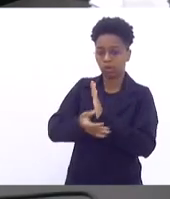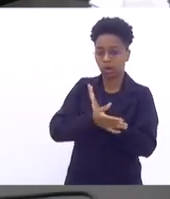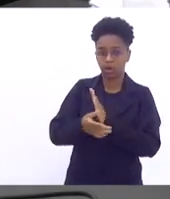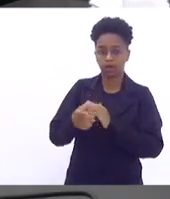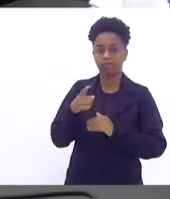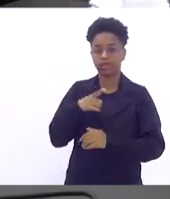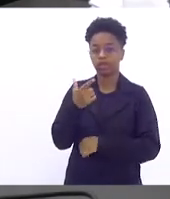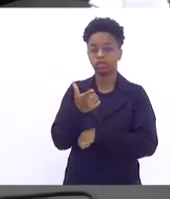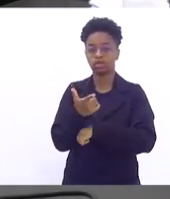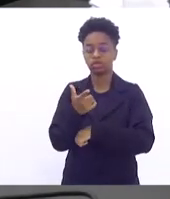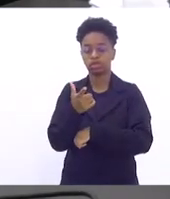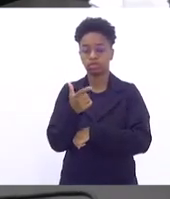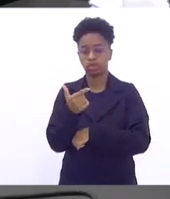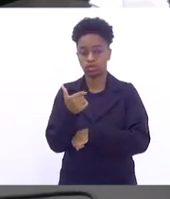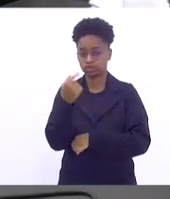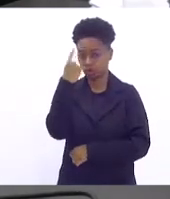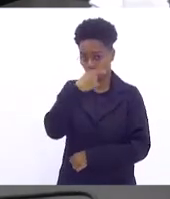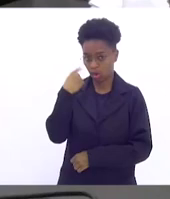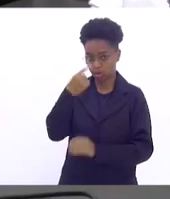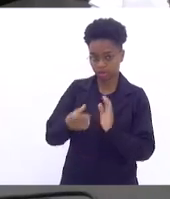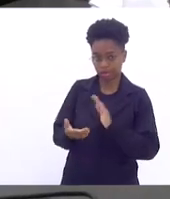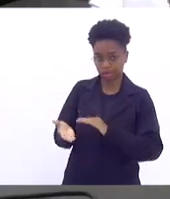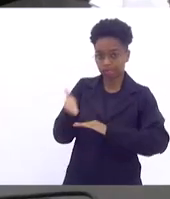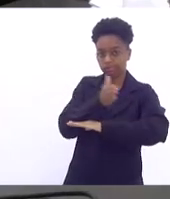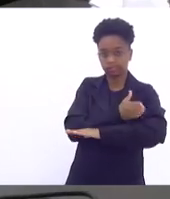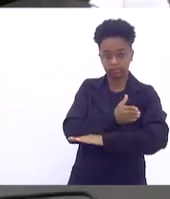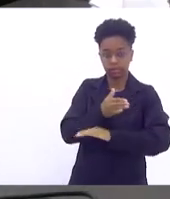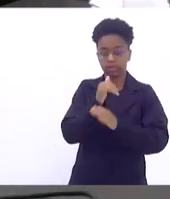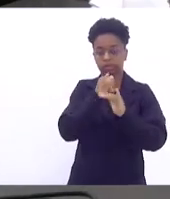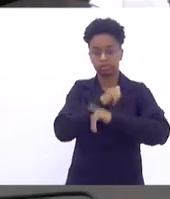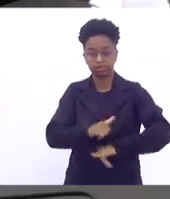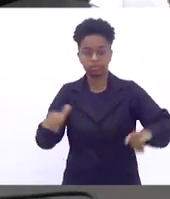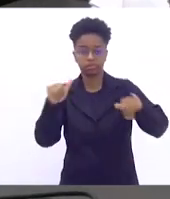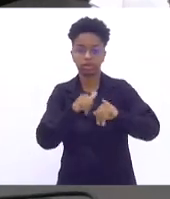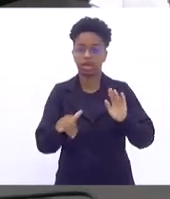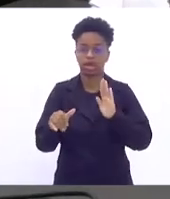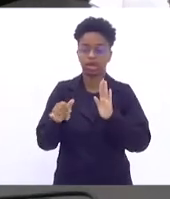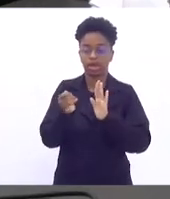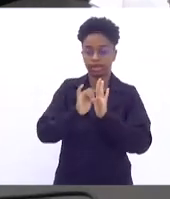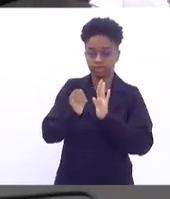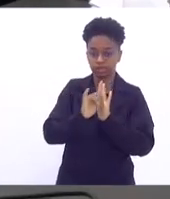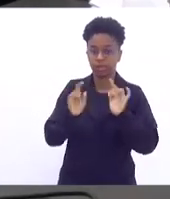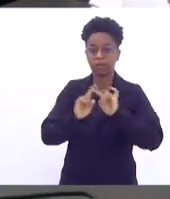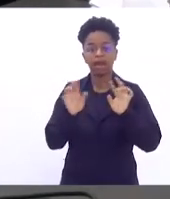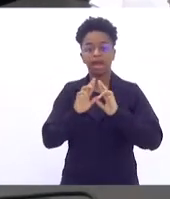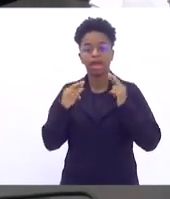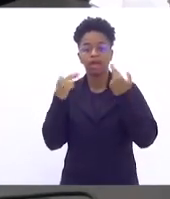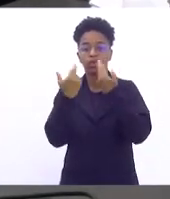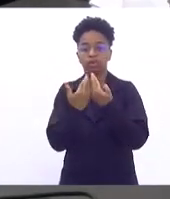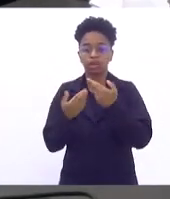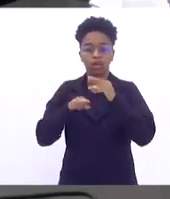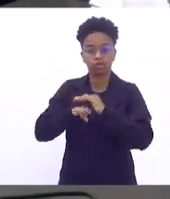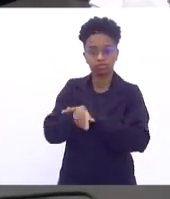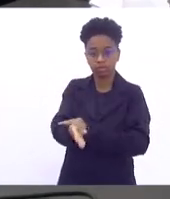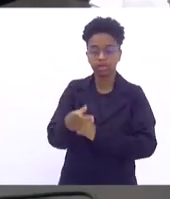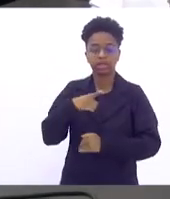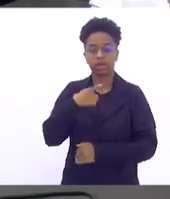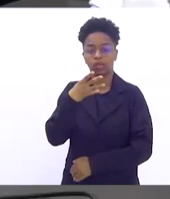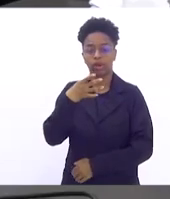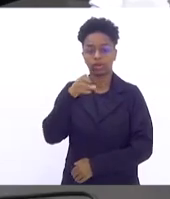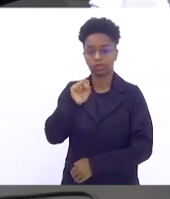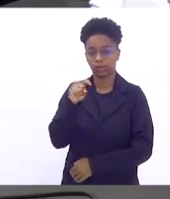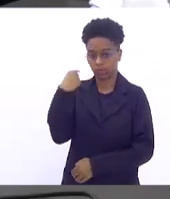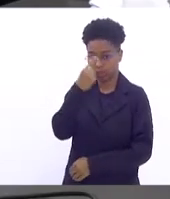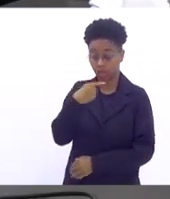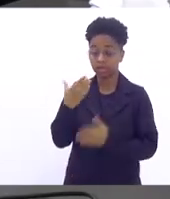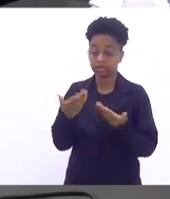de antecedência da publicação do edital e nas patas Ordinárias reuniões Ordinárias nós temos 48 Horas portanto